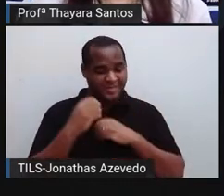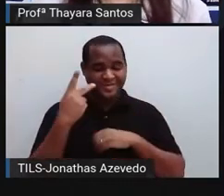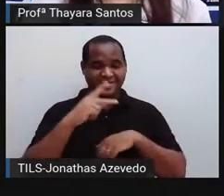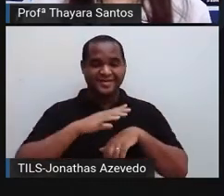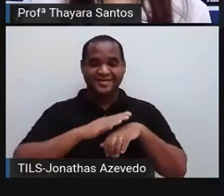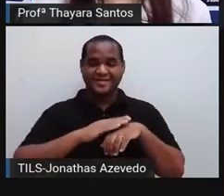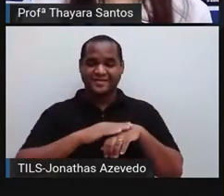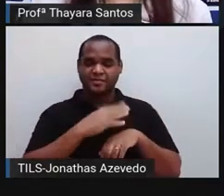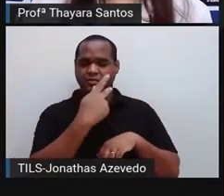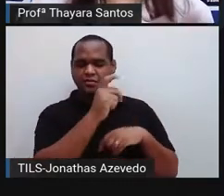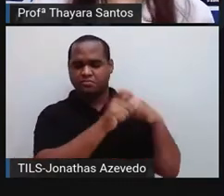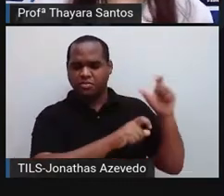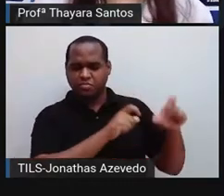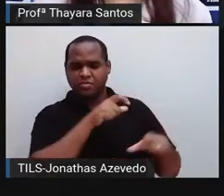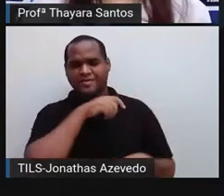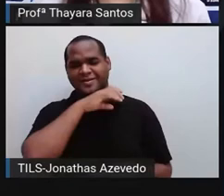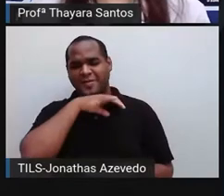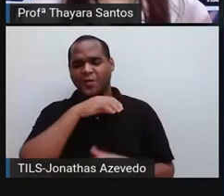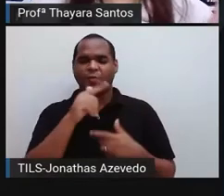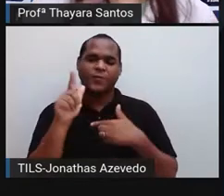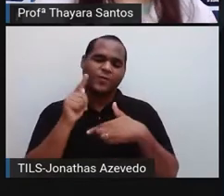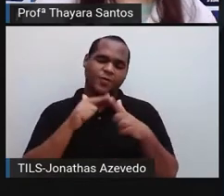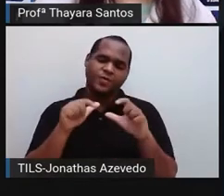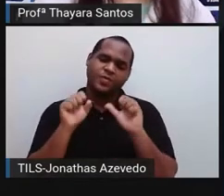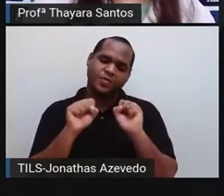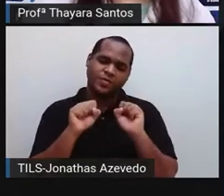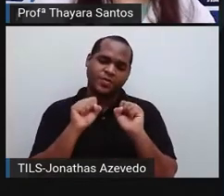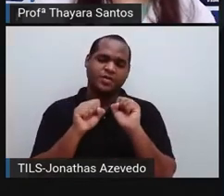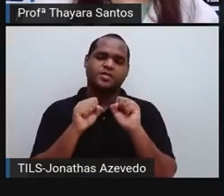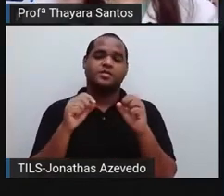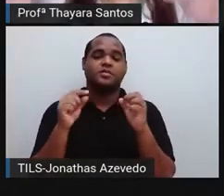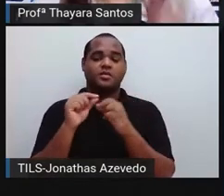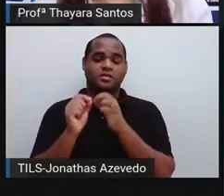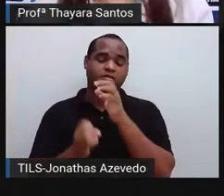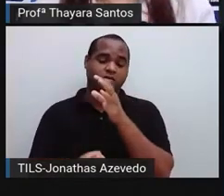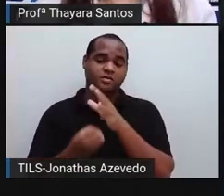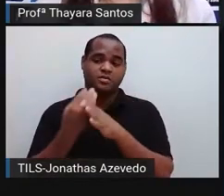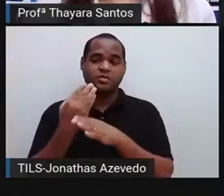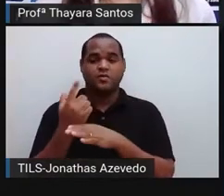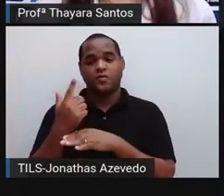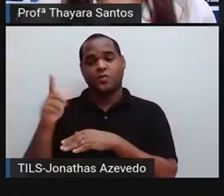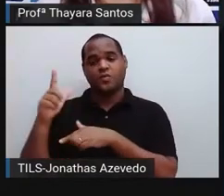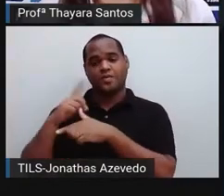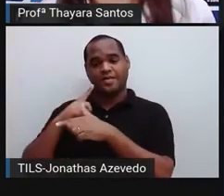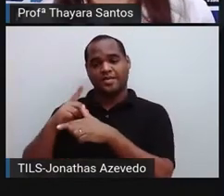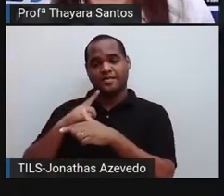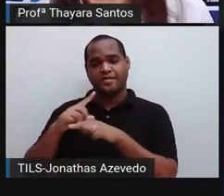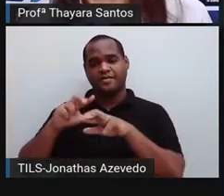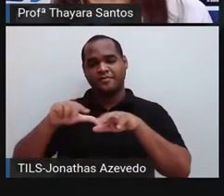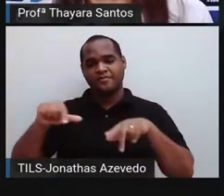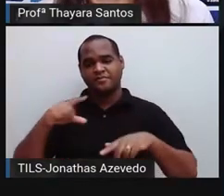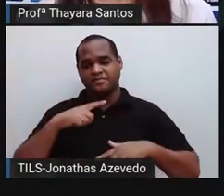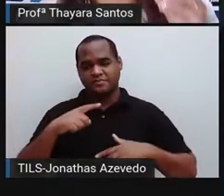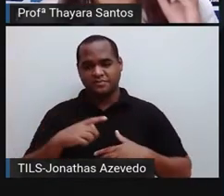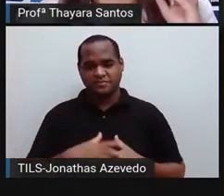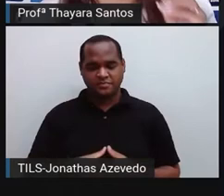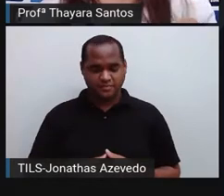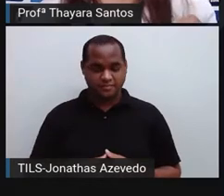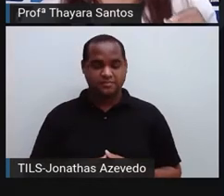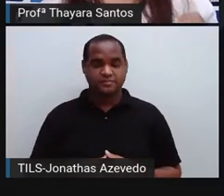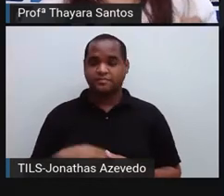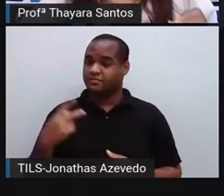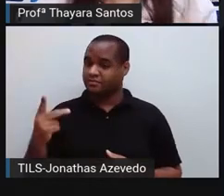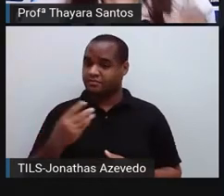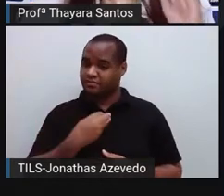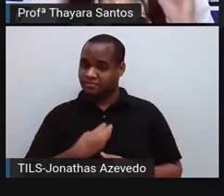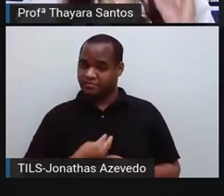E esses outros seres vivos podem ser tanto os produtores quanto outros consumidores. Quando o ser